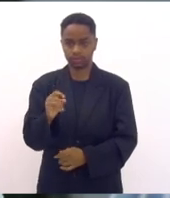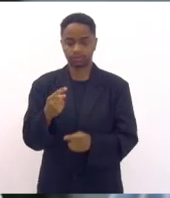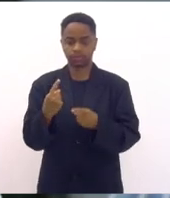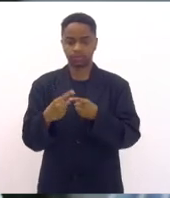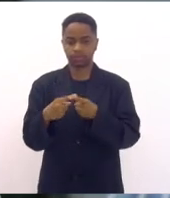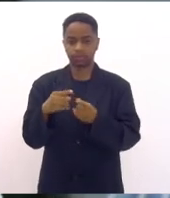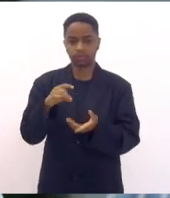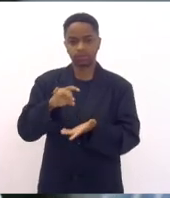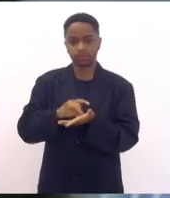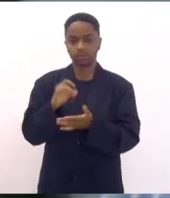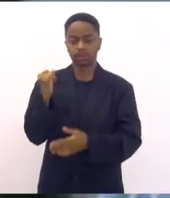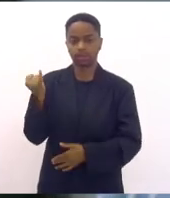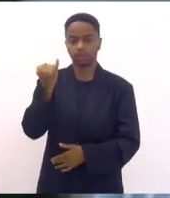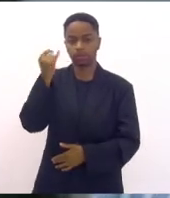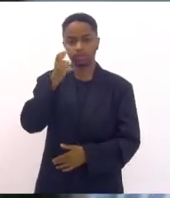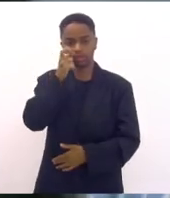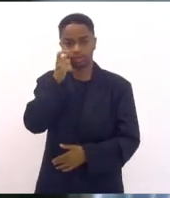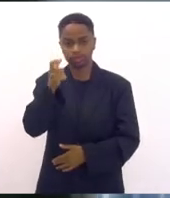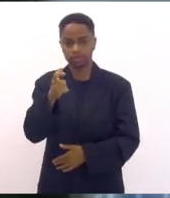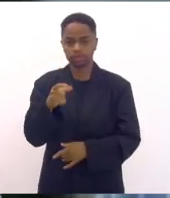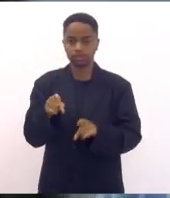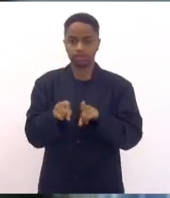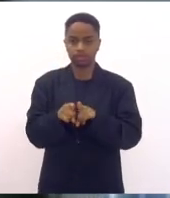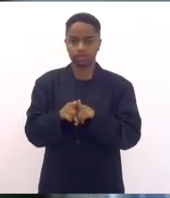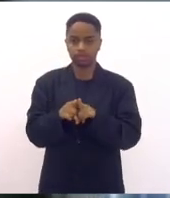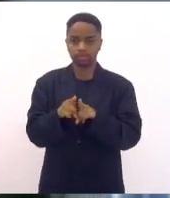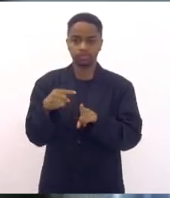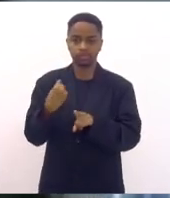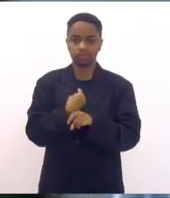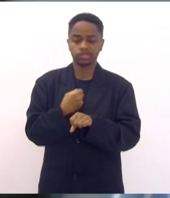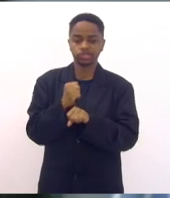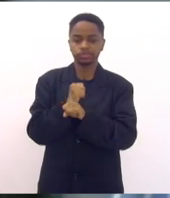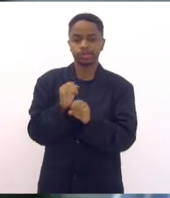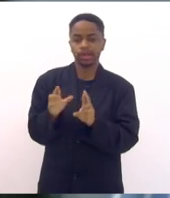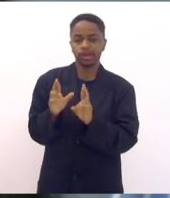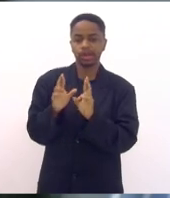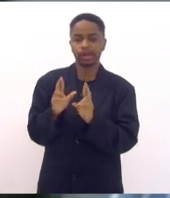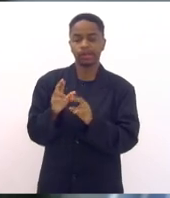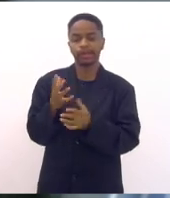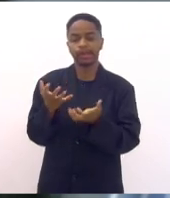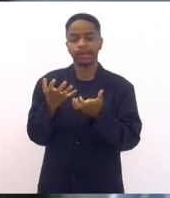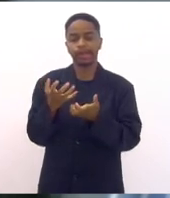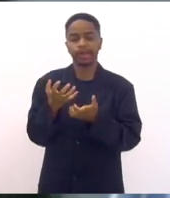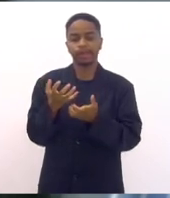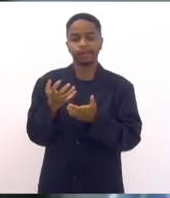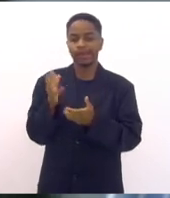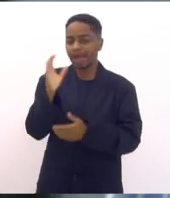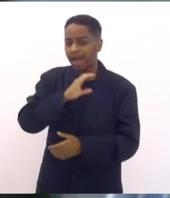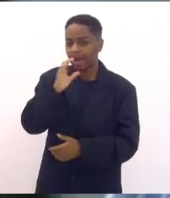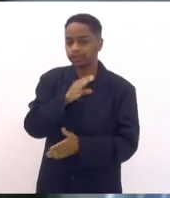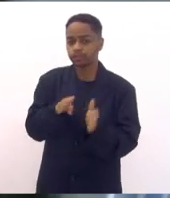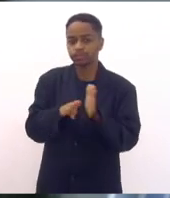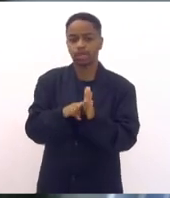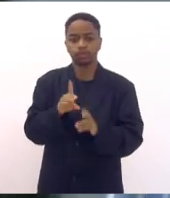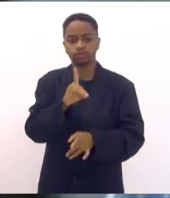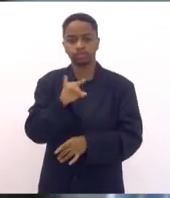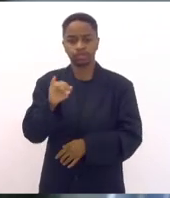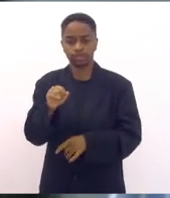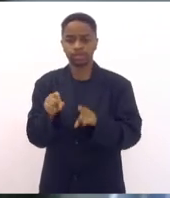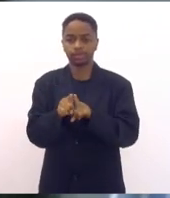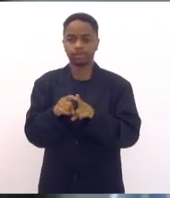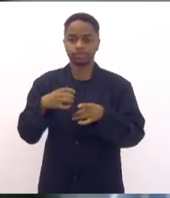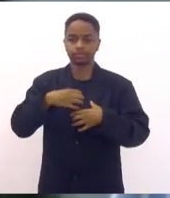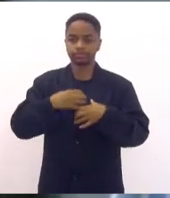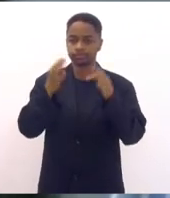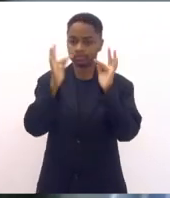importante e interessante que ano inteiro nós esperamos ah contando os dias e ficamos muito